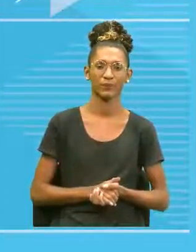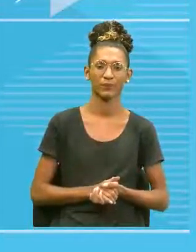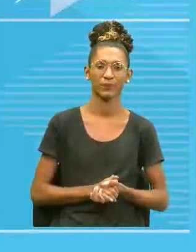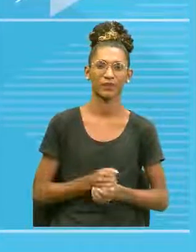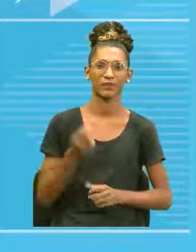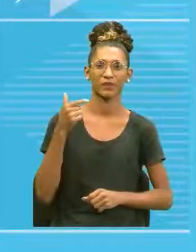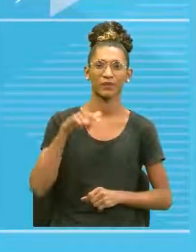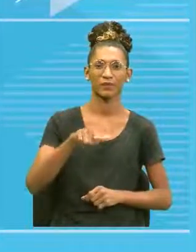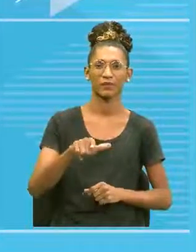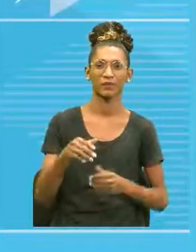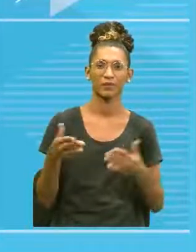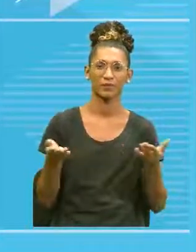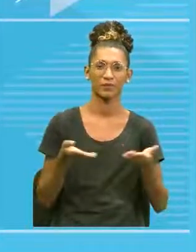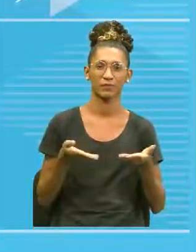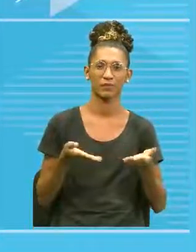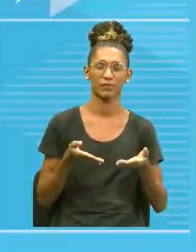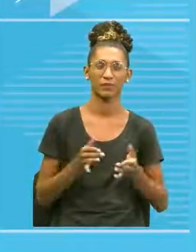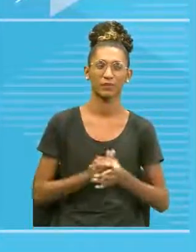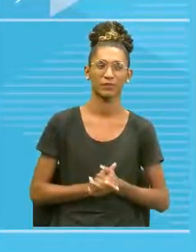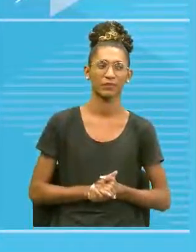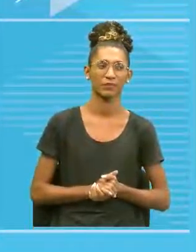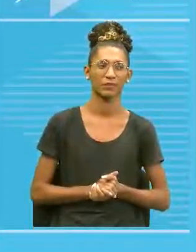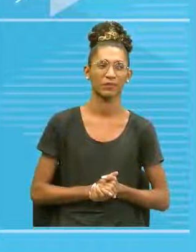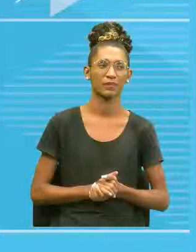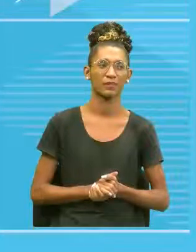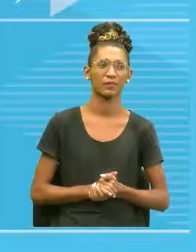vamos para frente né beleza